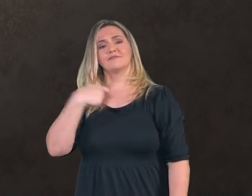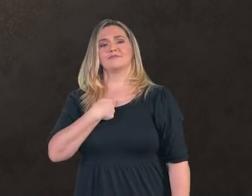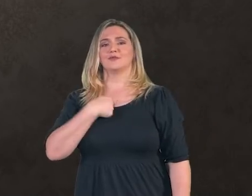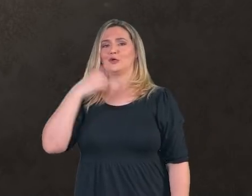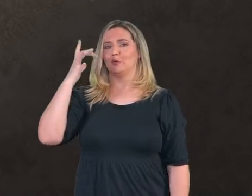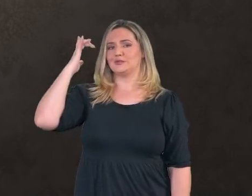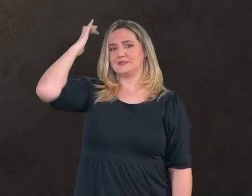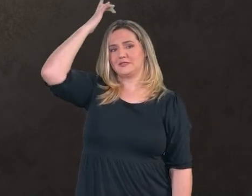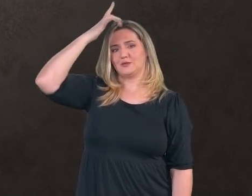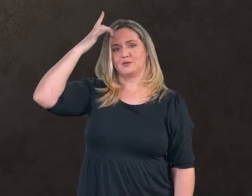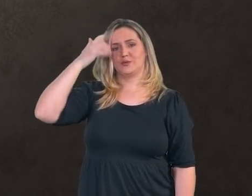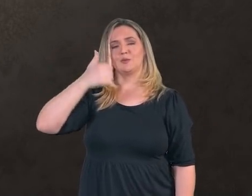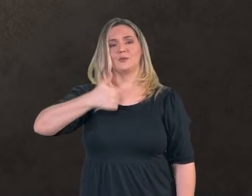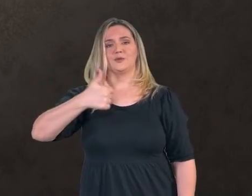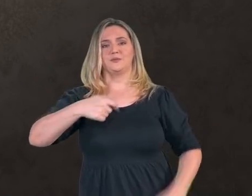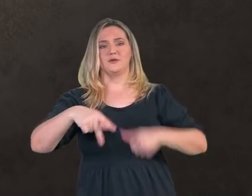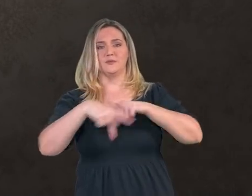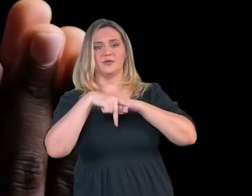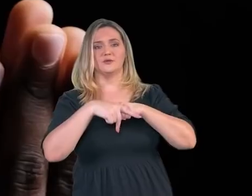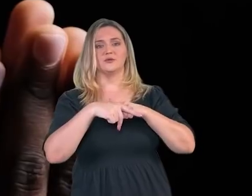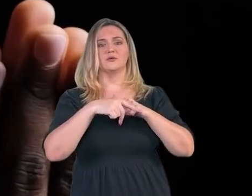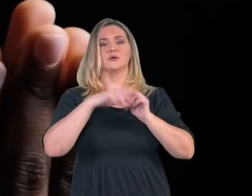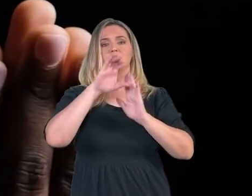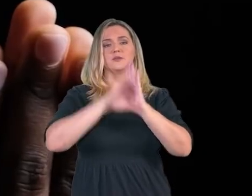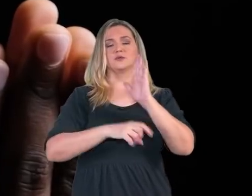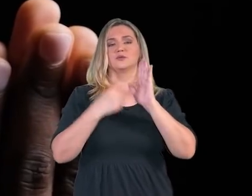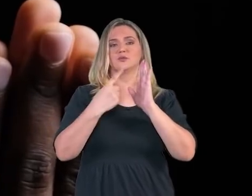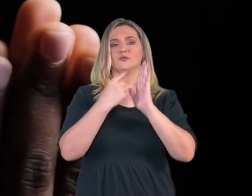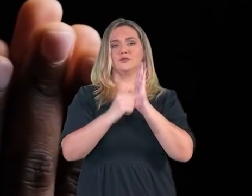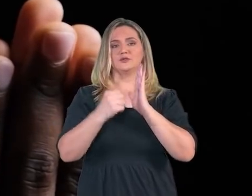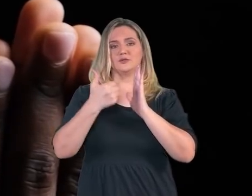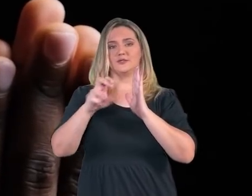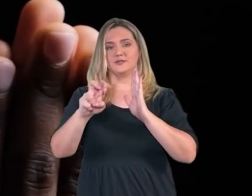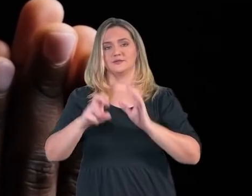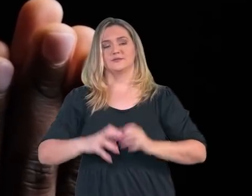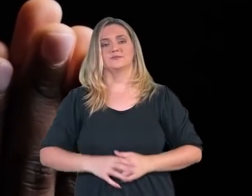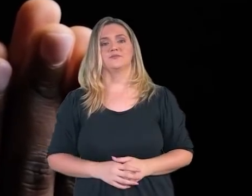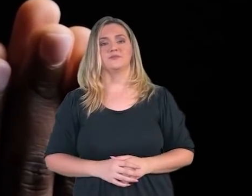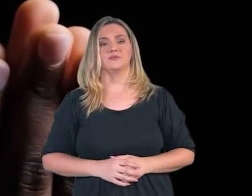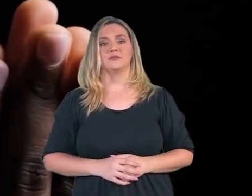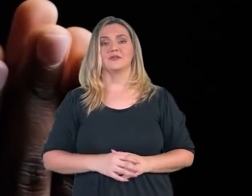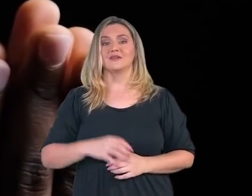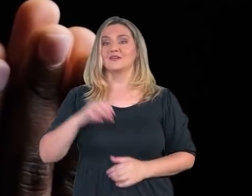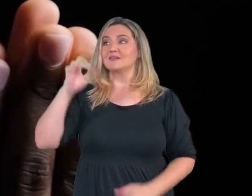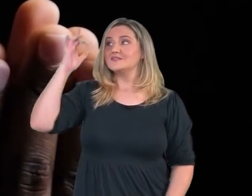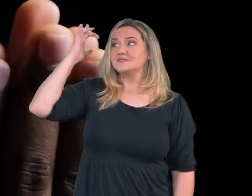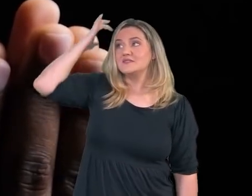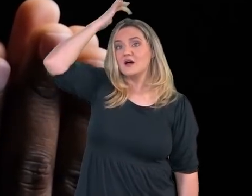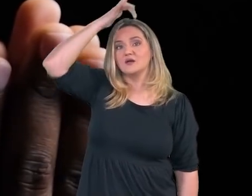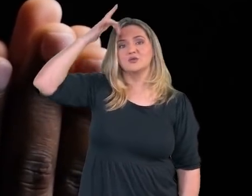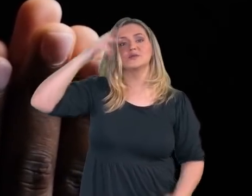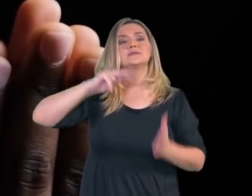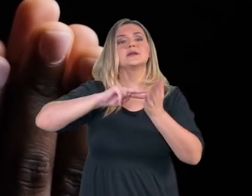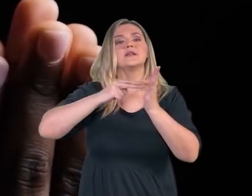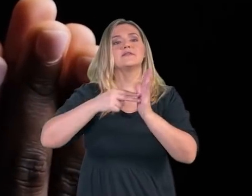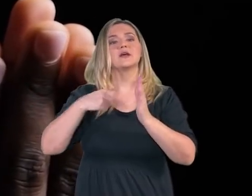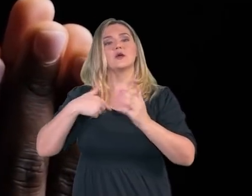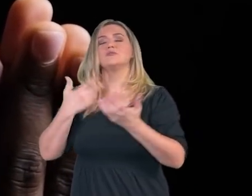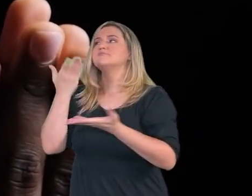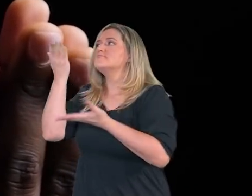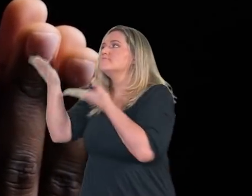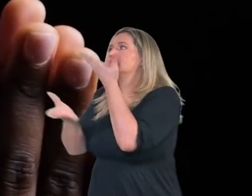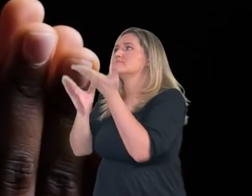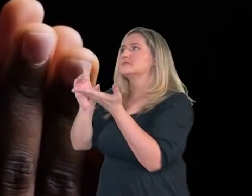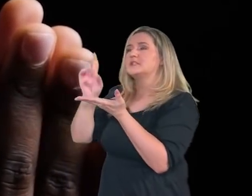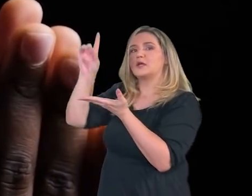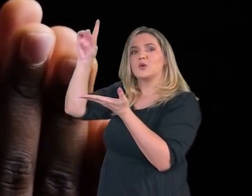1 Pedro 1, 15 e 16. Ser santo é ser dedicado a Deus. Quem aceita Jesus como Senhor e Salvador